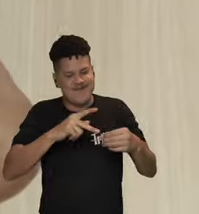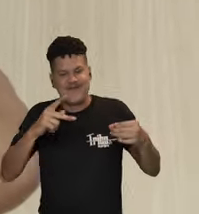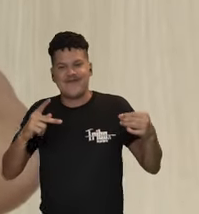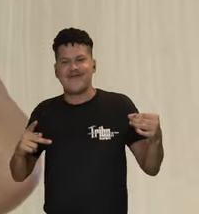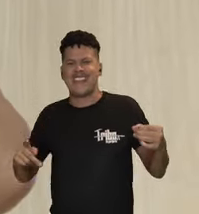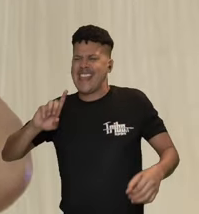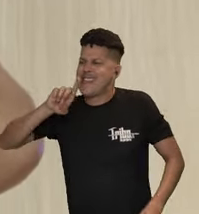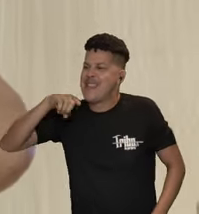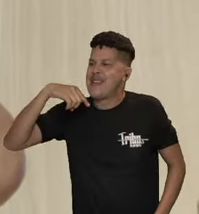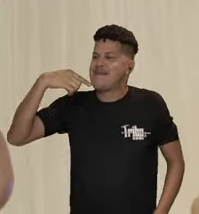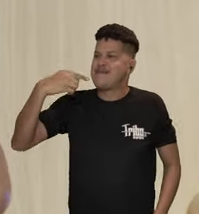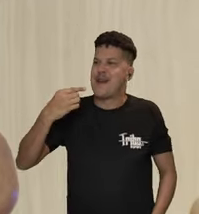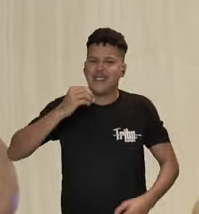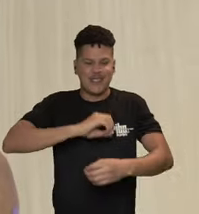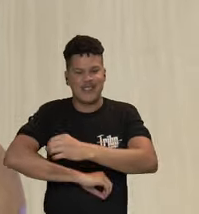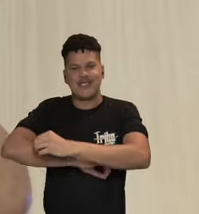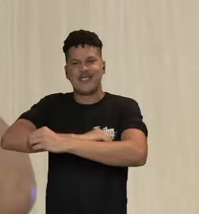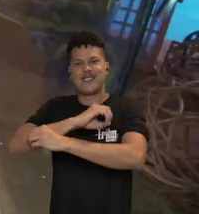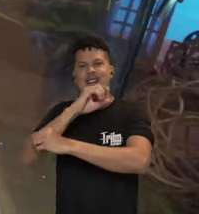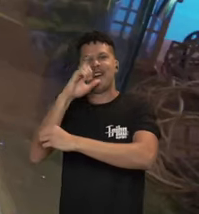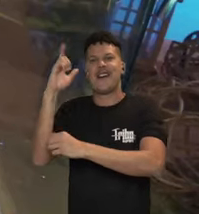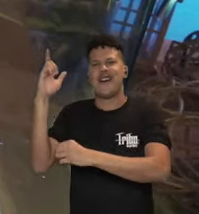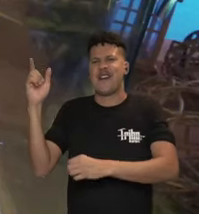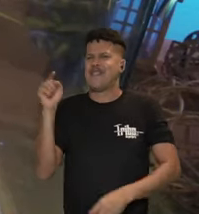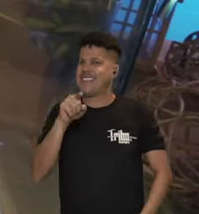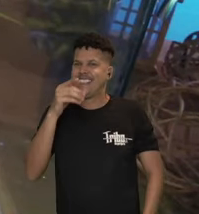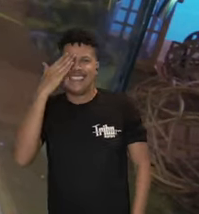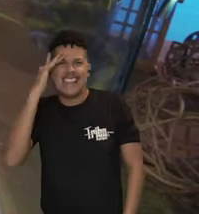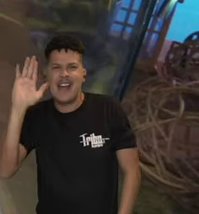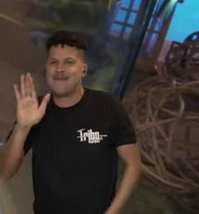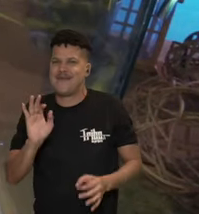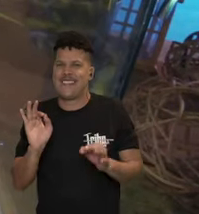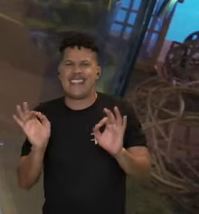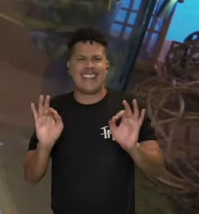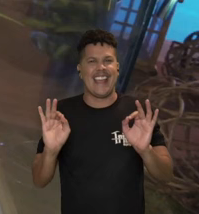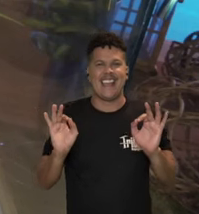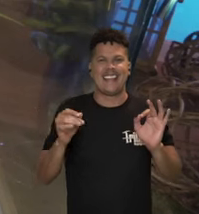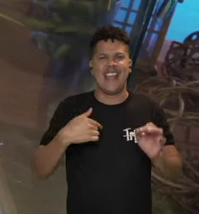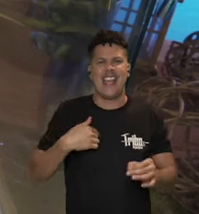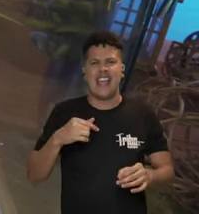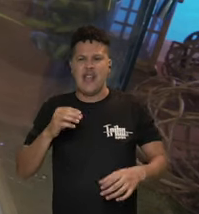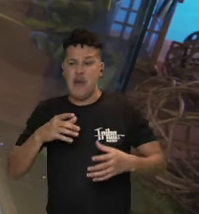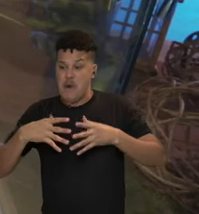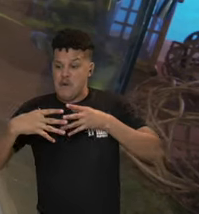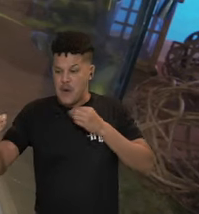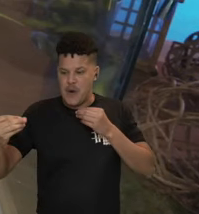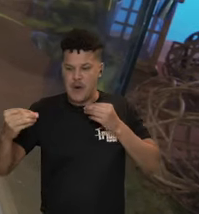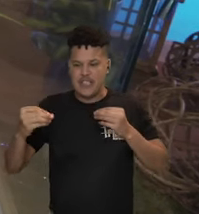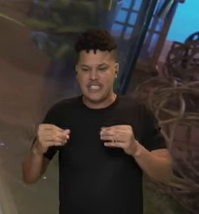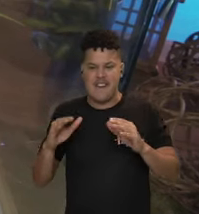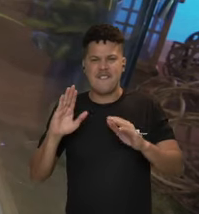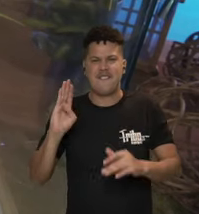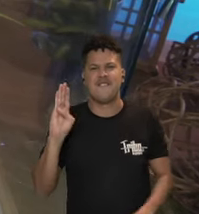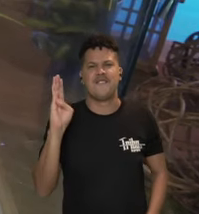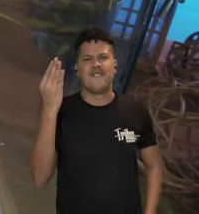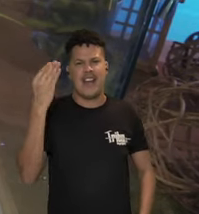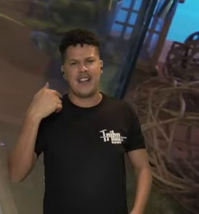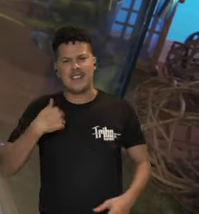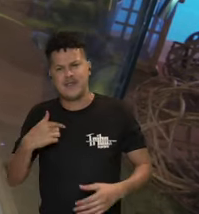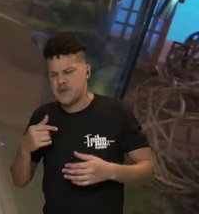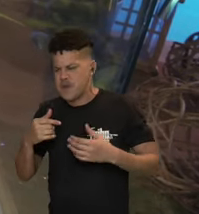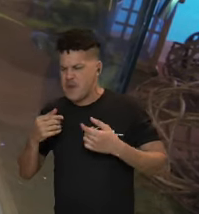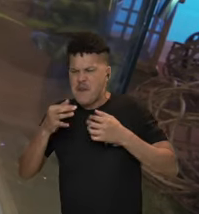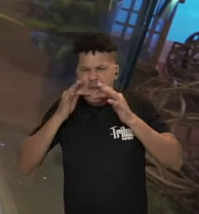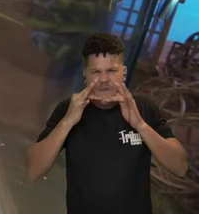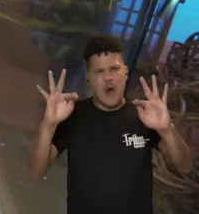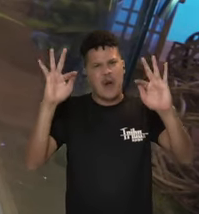pouco o sol já nasce, cê sabe é nada. Só fugir dos concretos falsos, castelos de prata. Voltam-se os que tentam contra